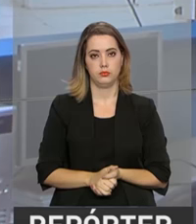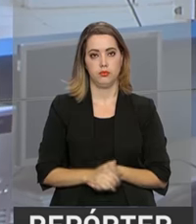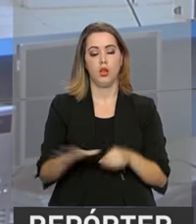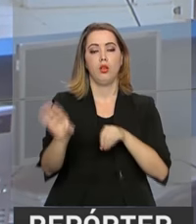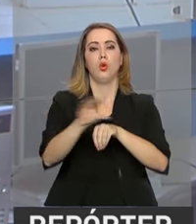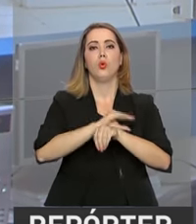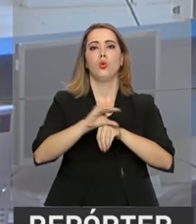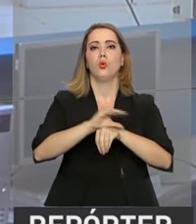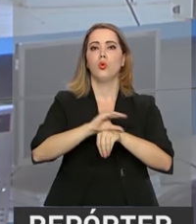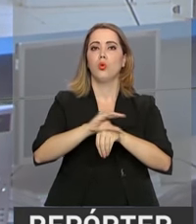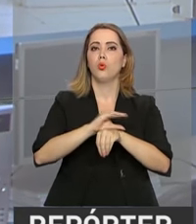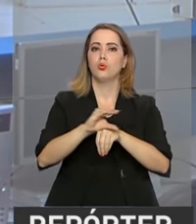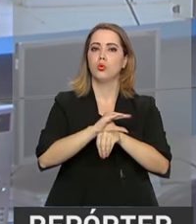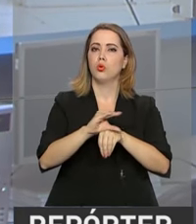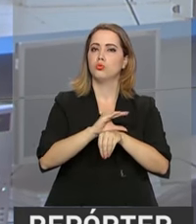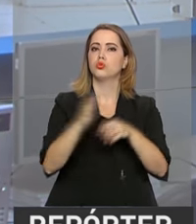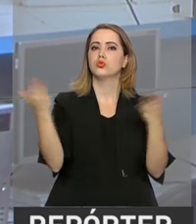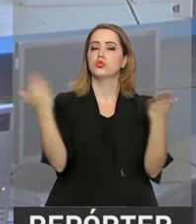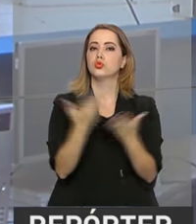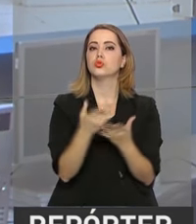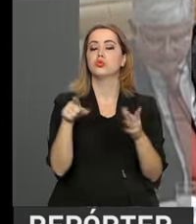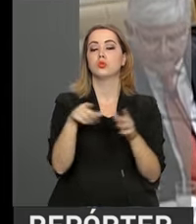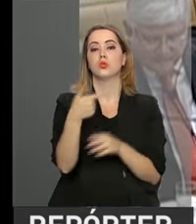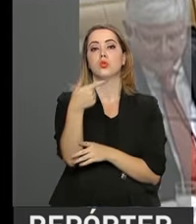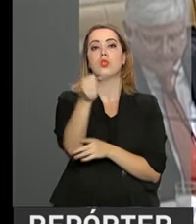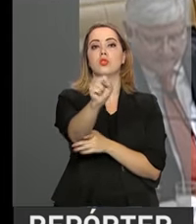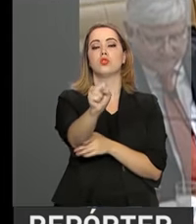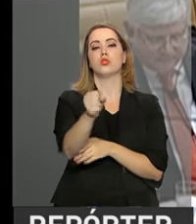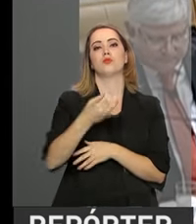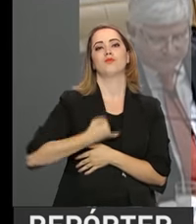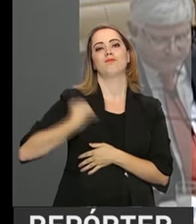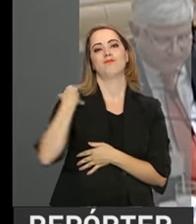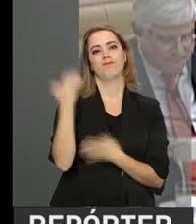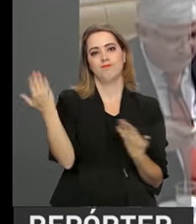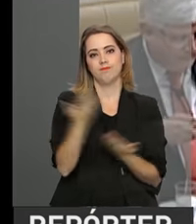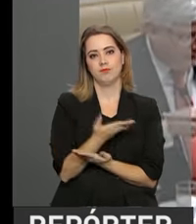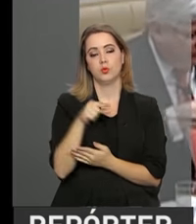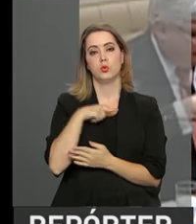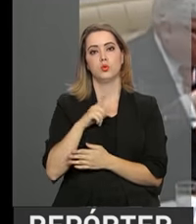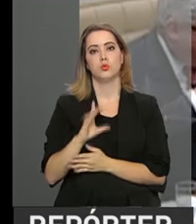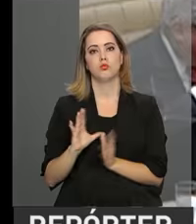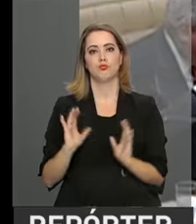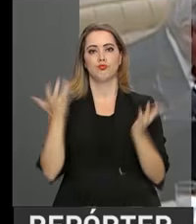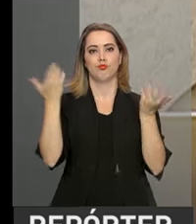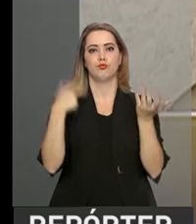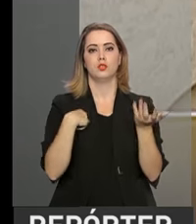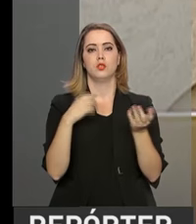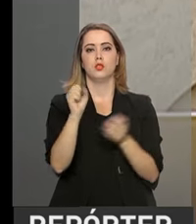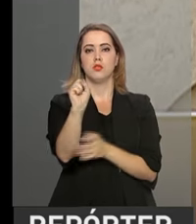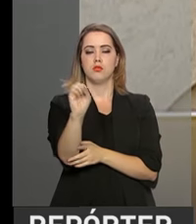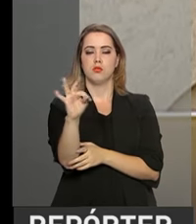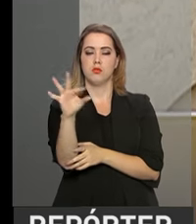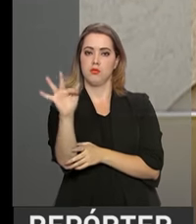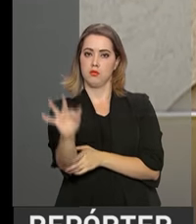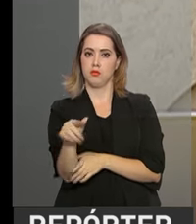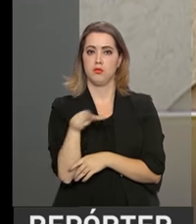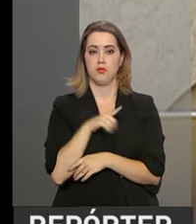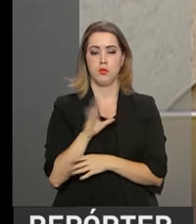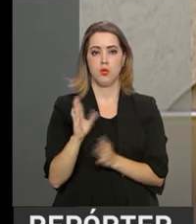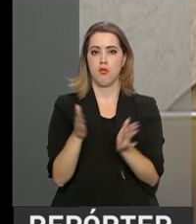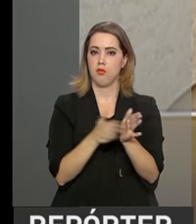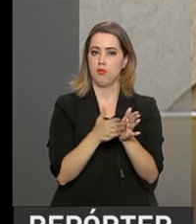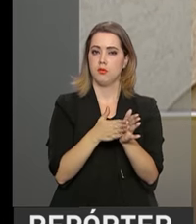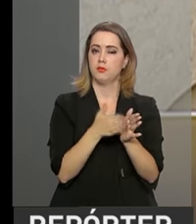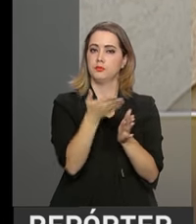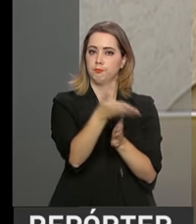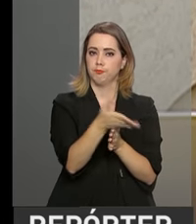Federal completa hoje 28 anos. O presidente Michel Temer participou agora à tarde de uma cerimônia no Supremo Tribunal Federal em homenagem